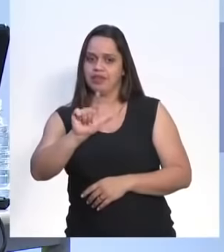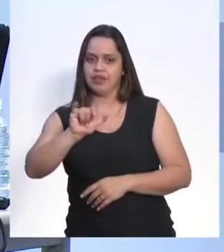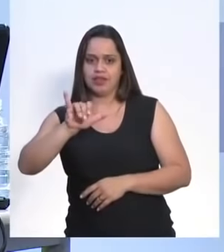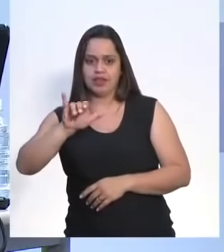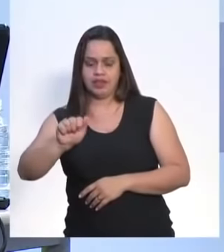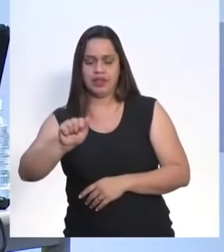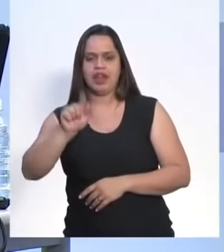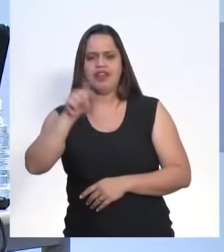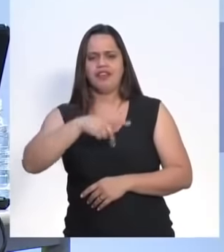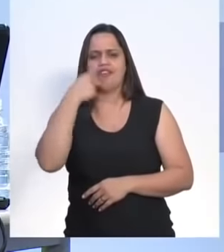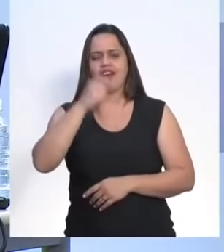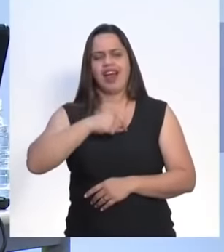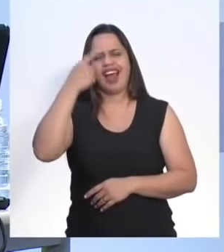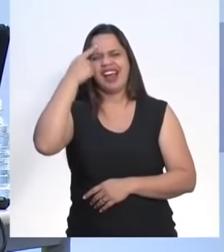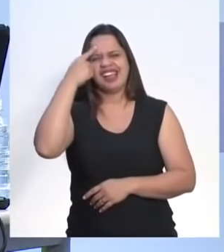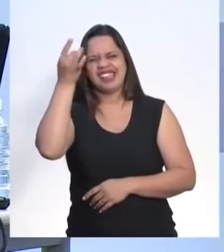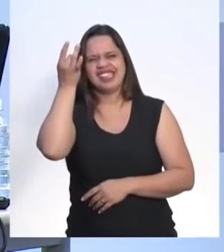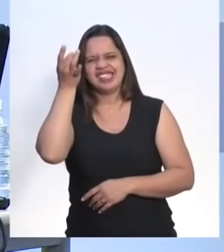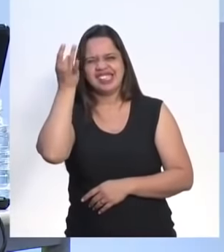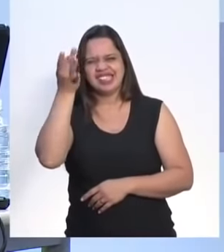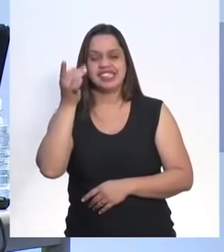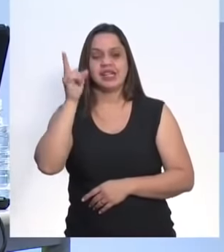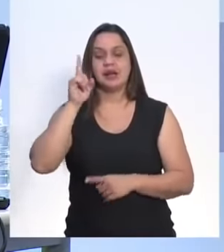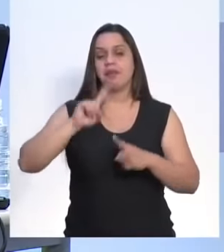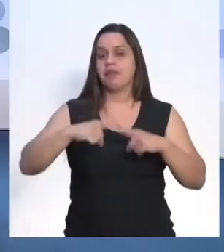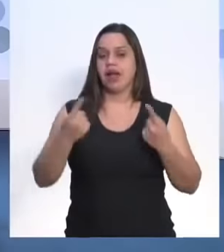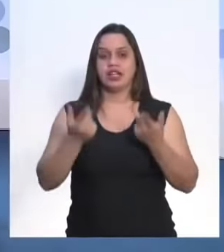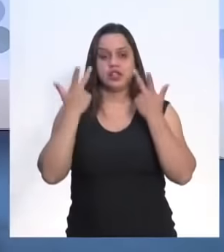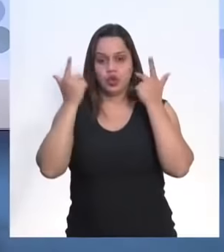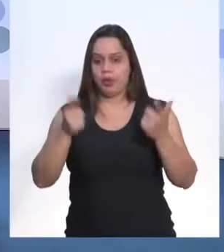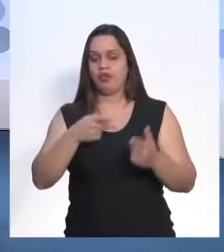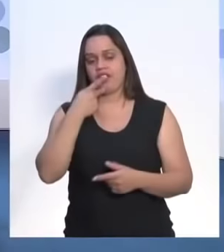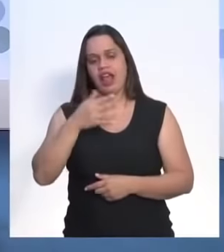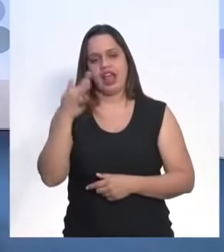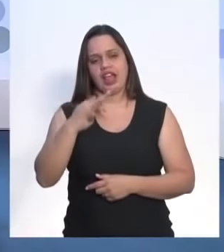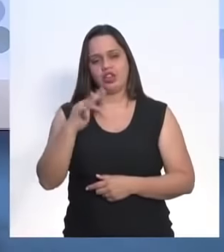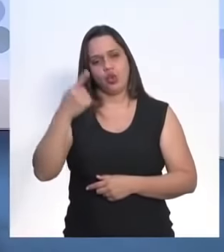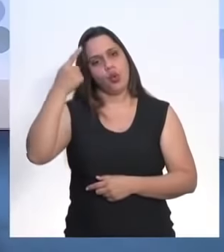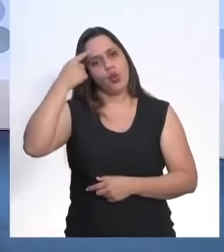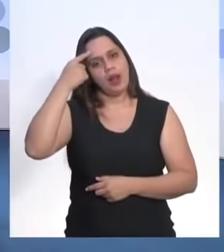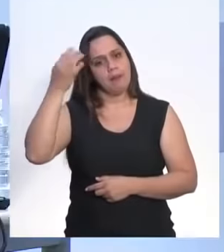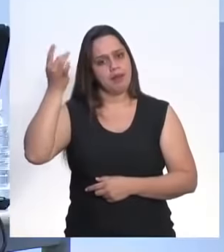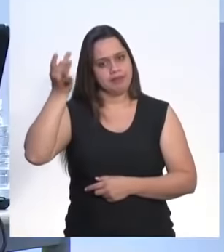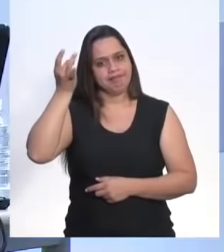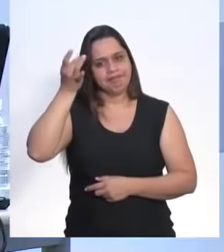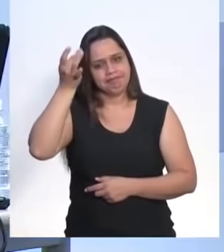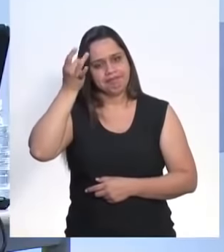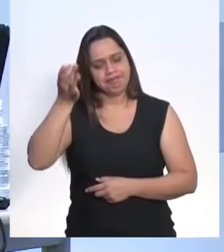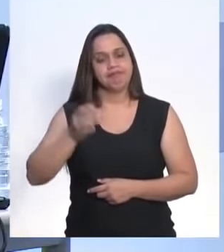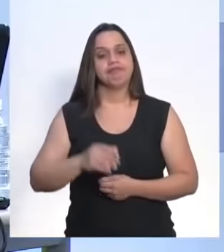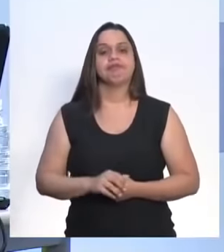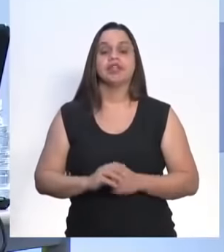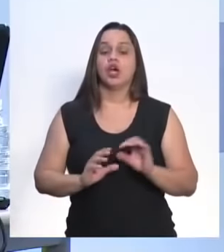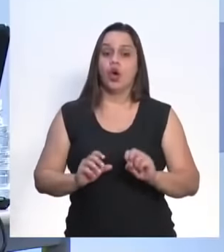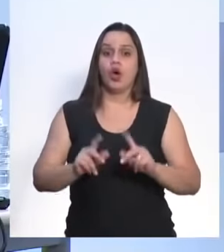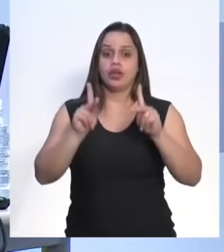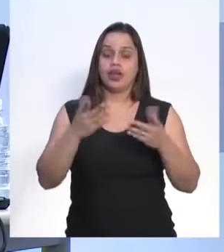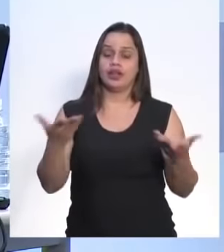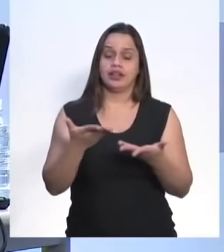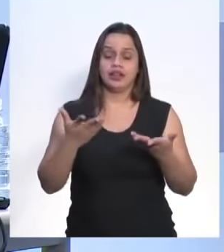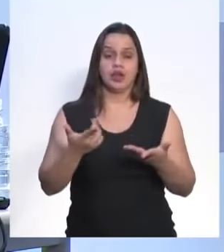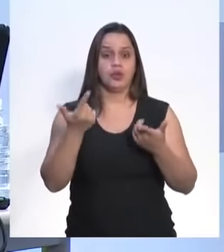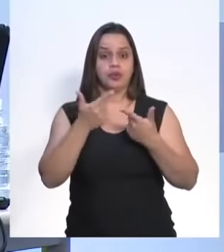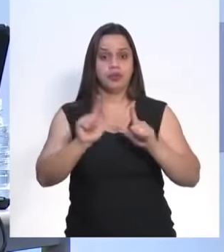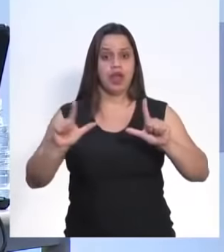cefaleia. Ah, eu tô com um pouco de cefaleia, né? Mas normalmente a gente fala dor de cabeça aí. Então, meus amores, é isso aqui. Não deu tempo de fazer essa